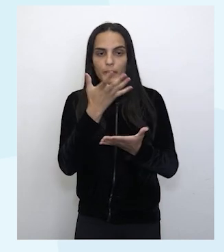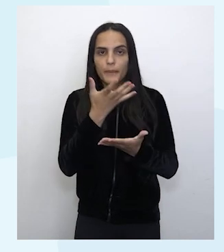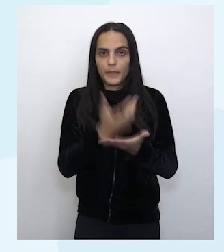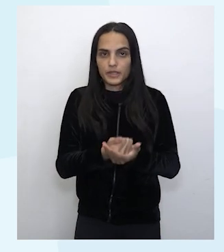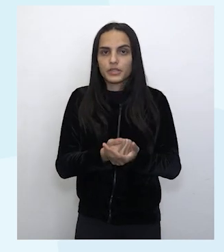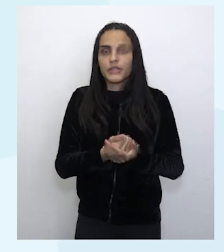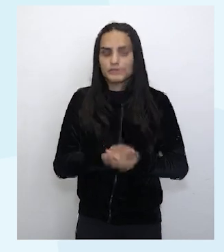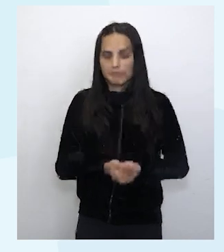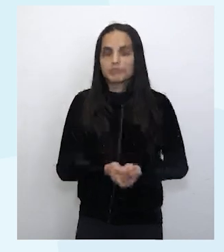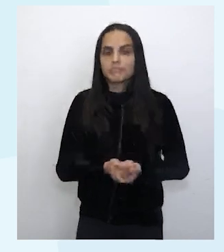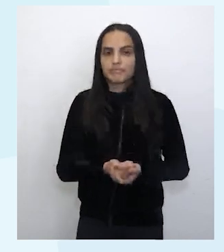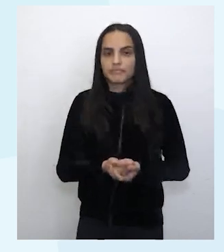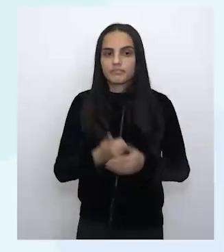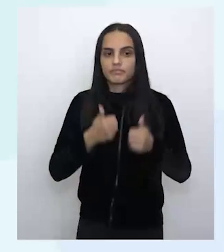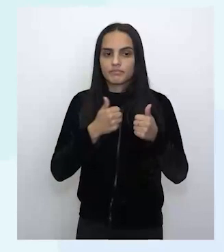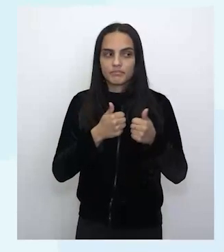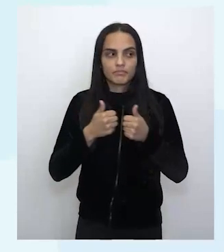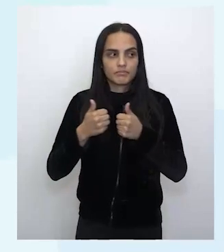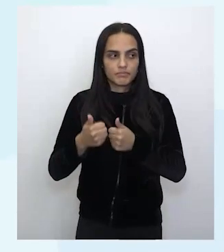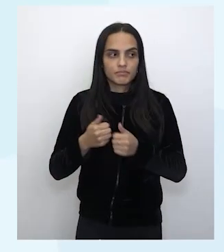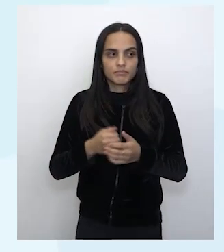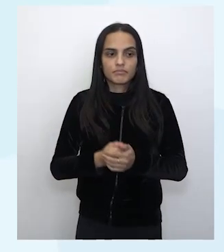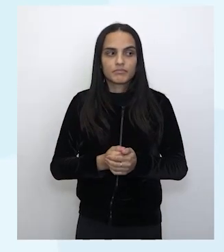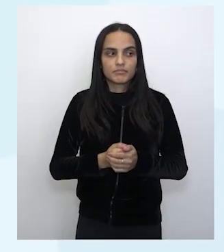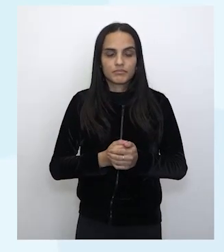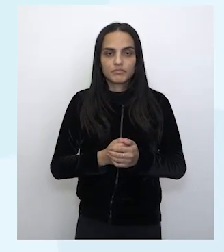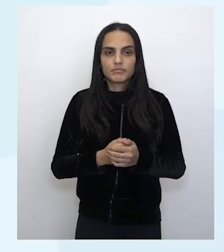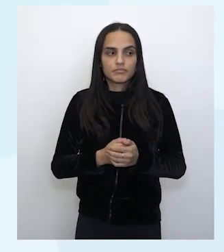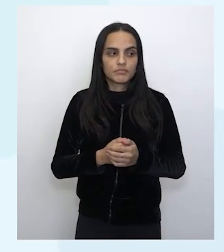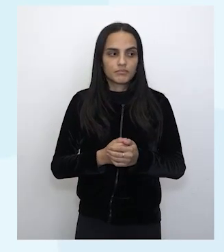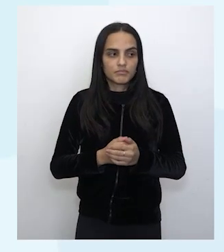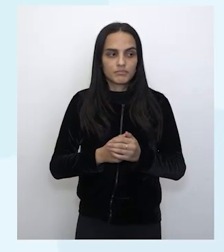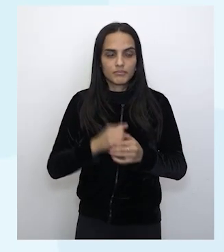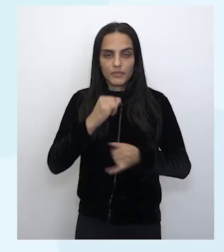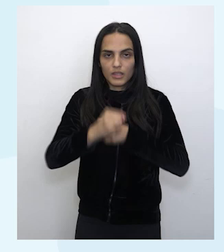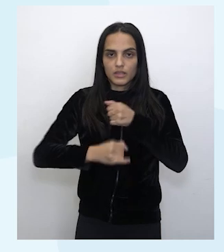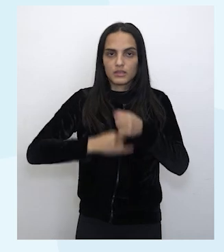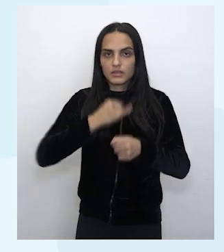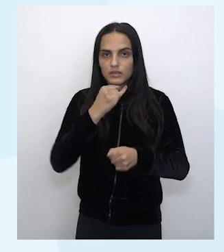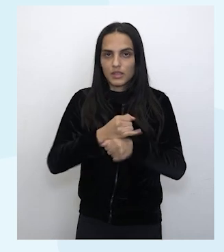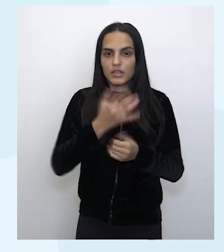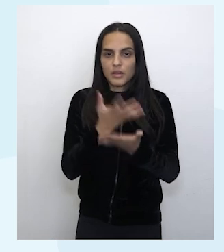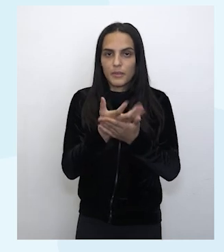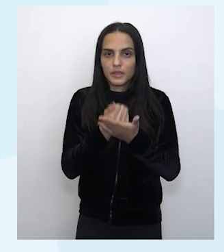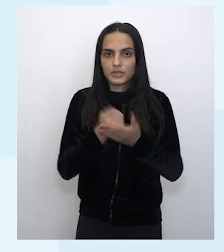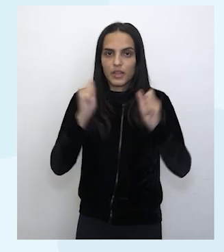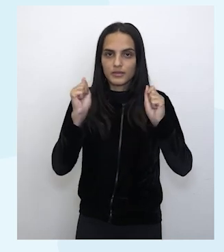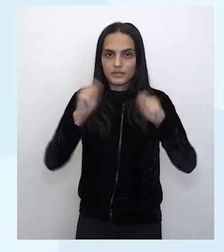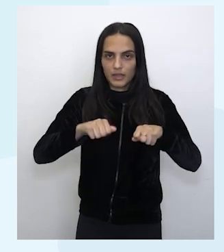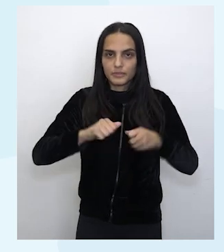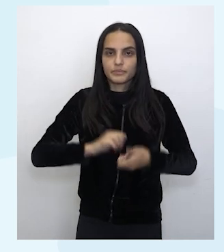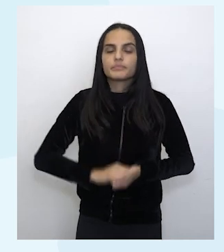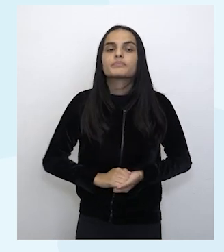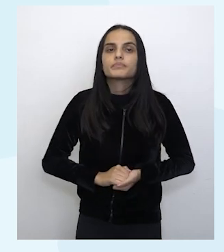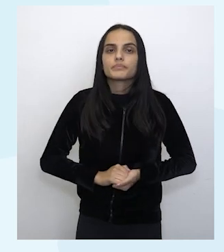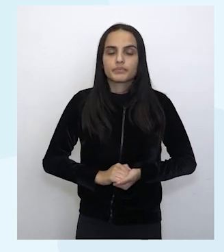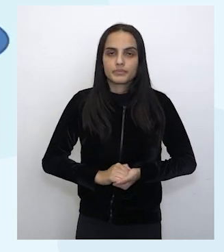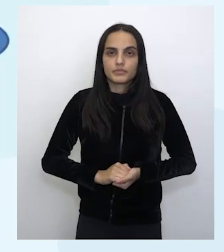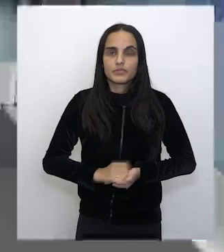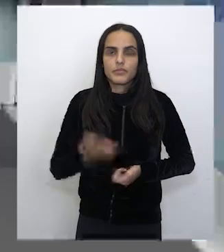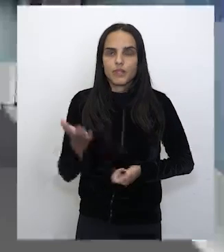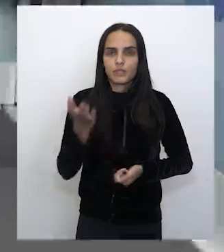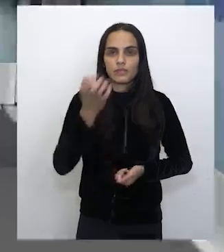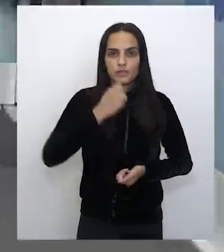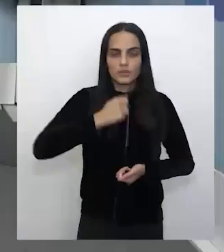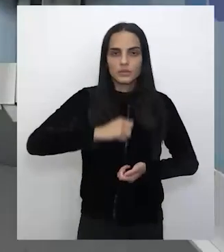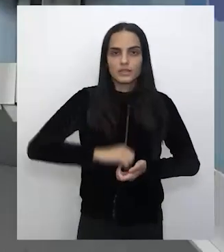o celular, você vai direto para a página da EFAP para baixar esse material em PDF também, caso você queira, tá bom? Então, vamos